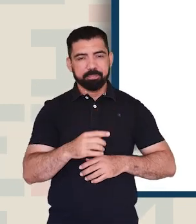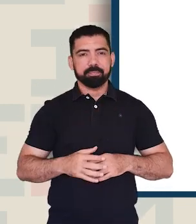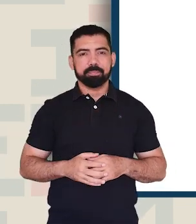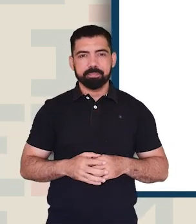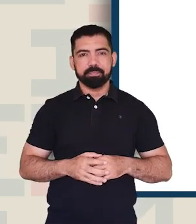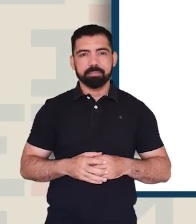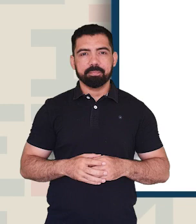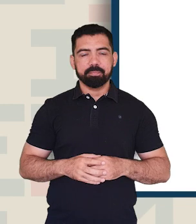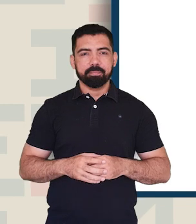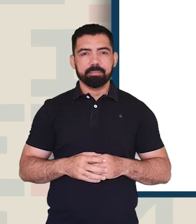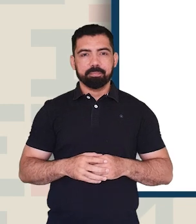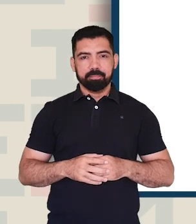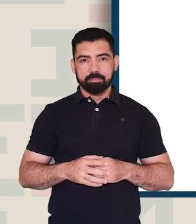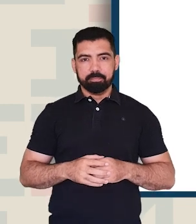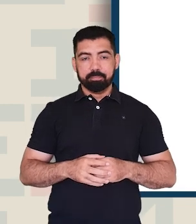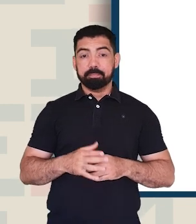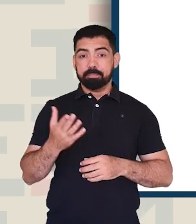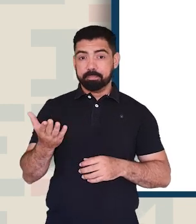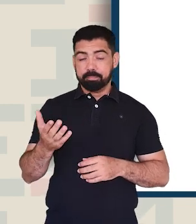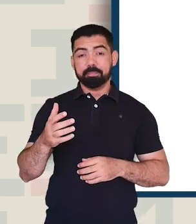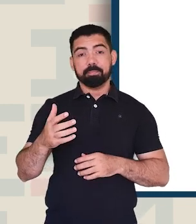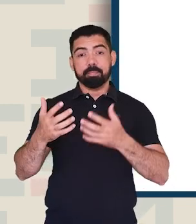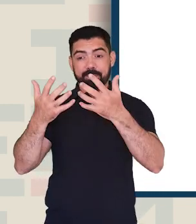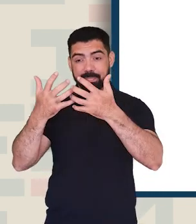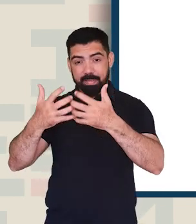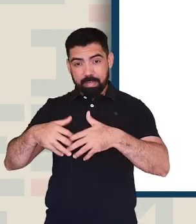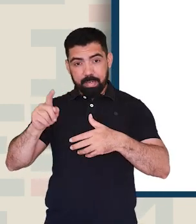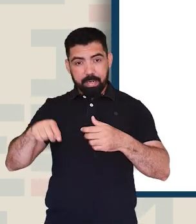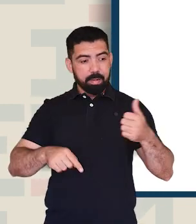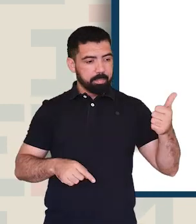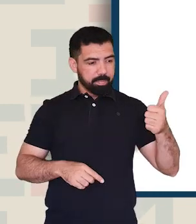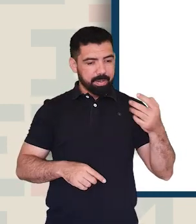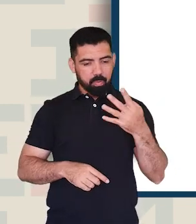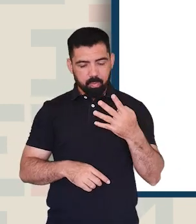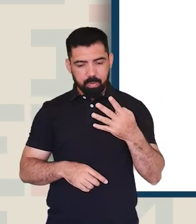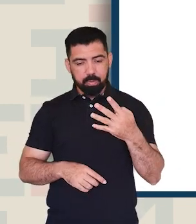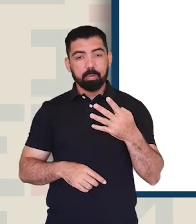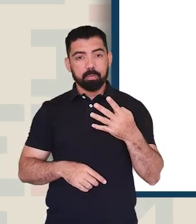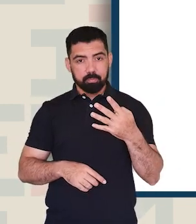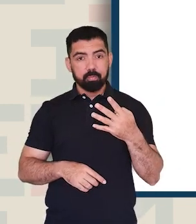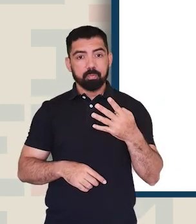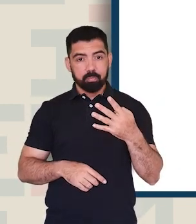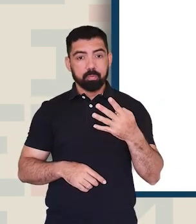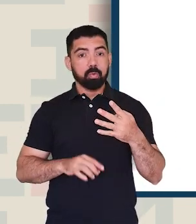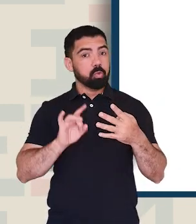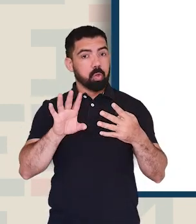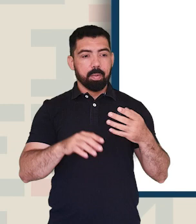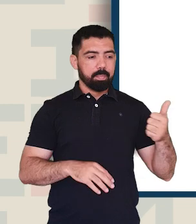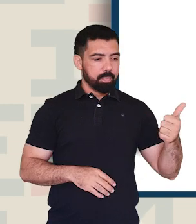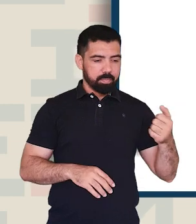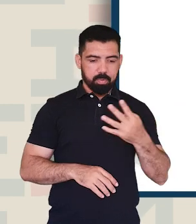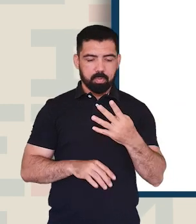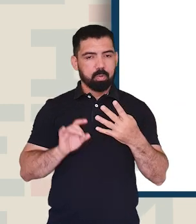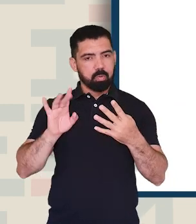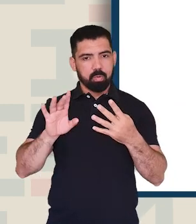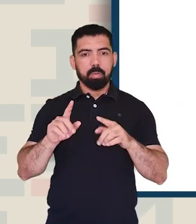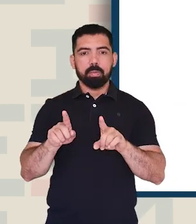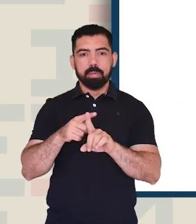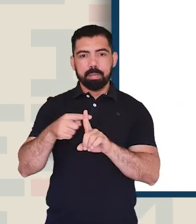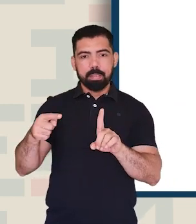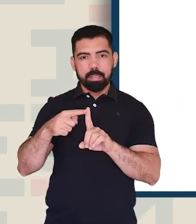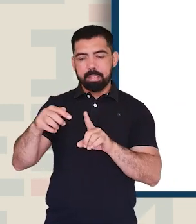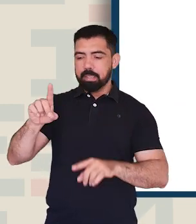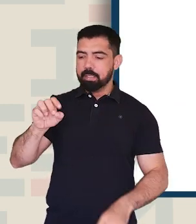tem os menores no 1º, no 4º, só no 1º e no 4º. Você tem o meio diminuto no